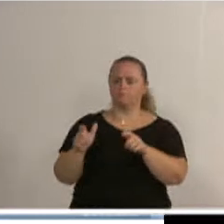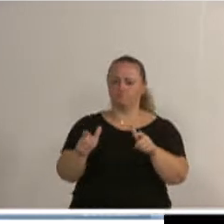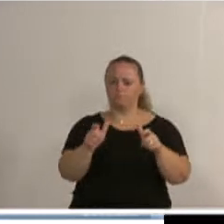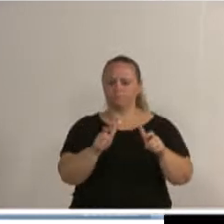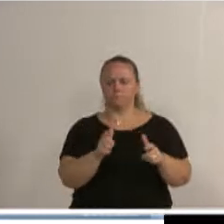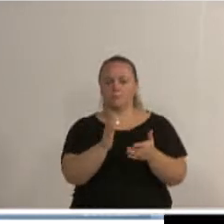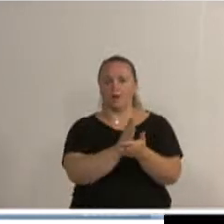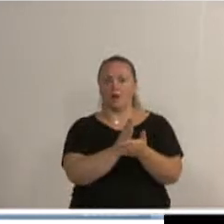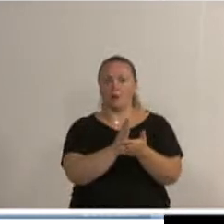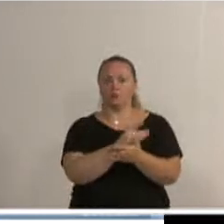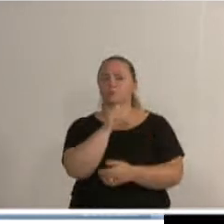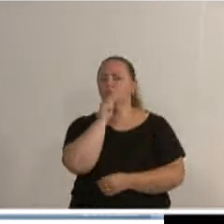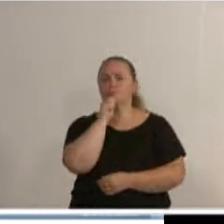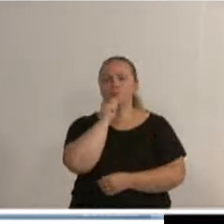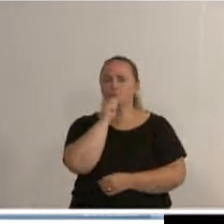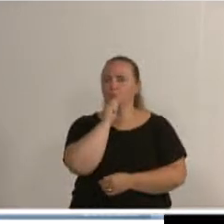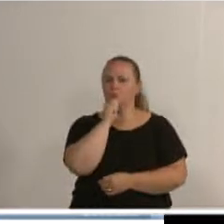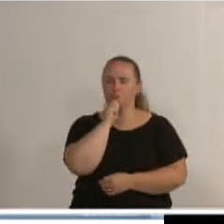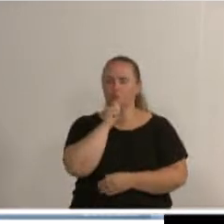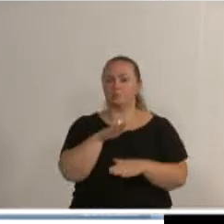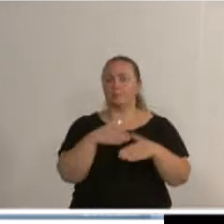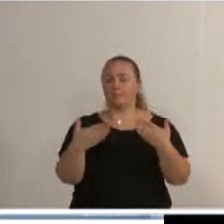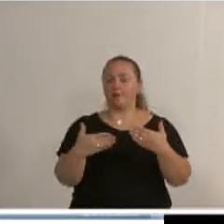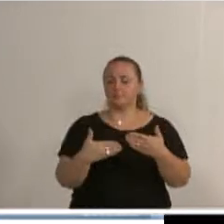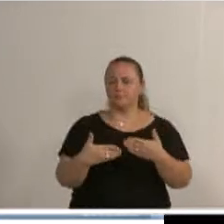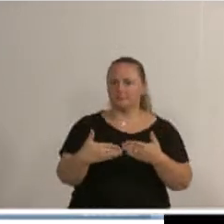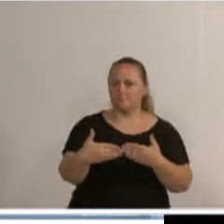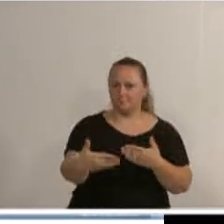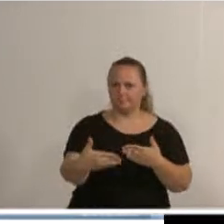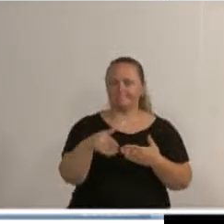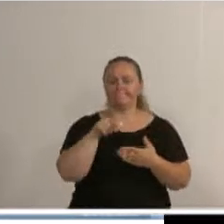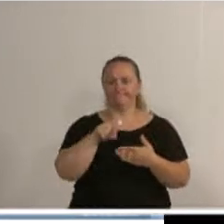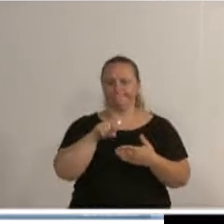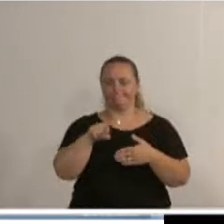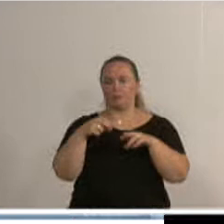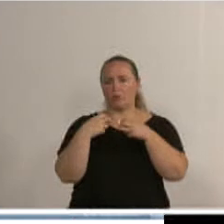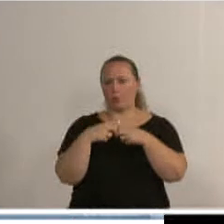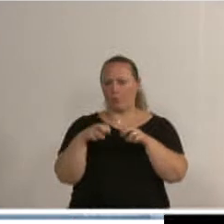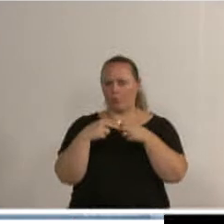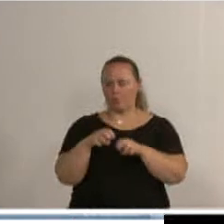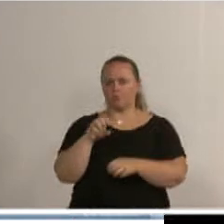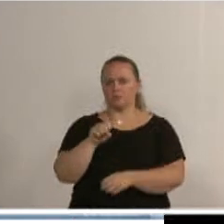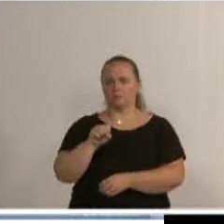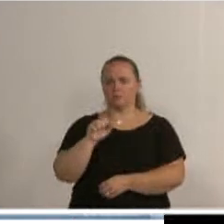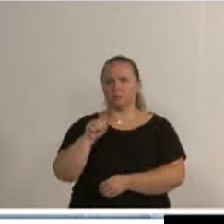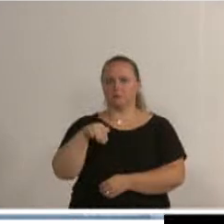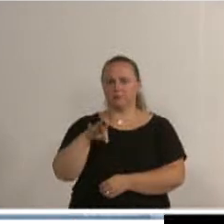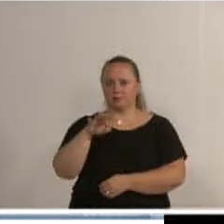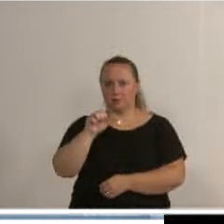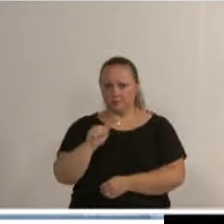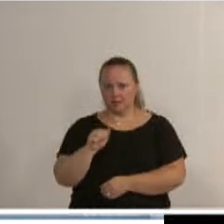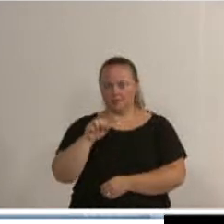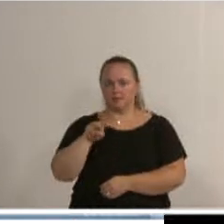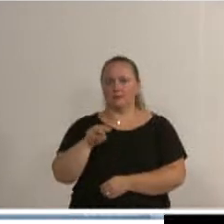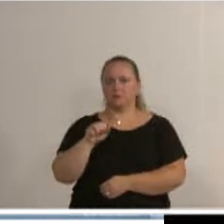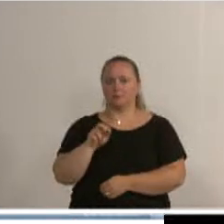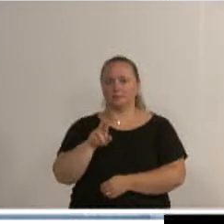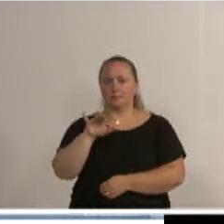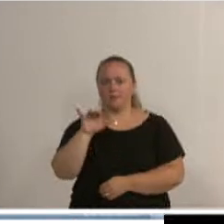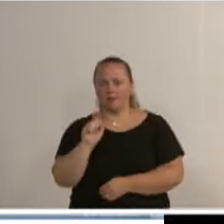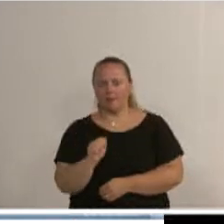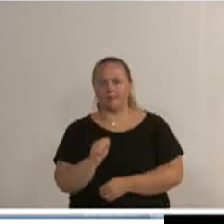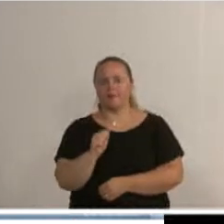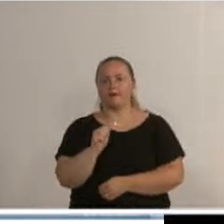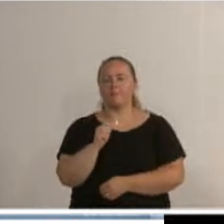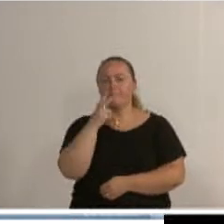de ser atendidas. Então, nesse processo aqui, a linha Santa Maria, por exemplo, ela ganharia mais 17 horários, né, numa questão de